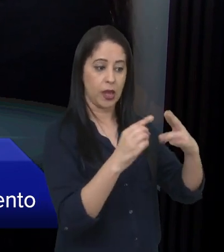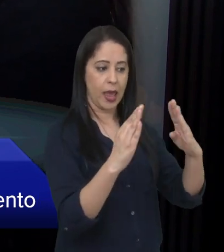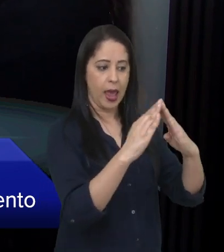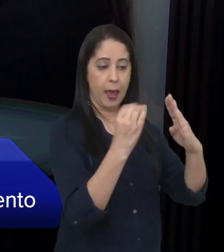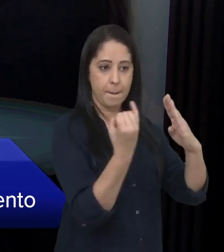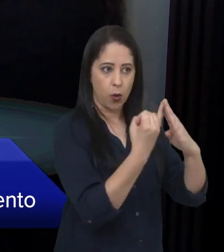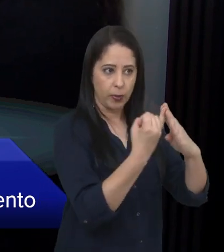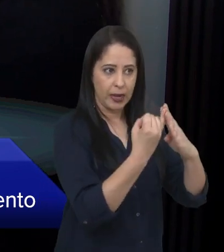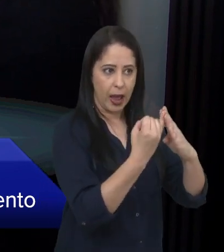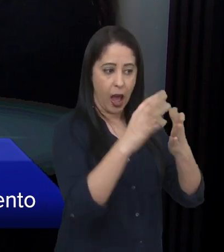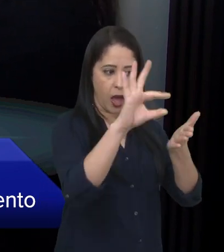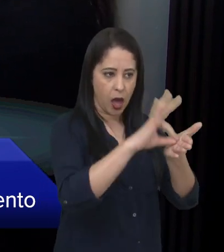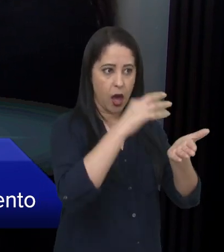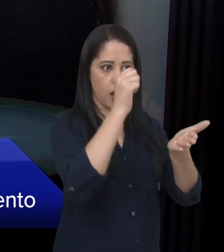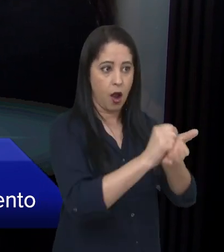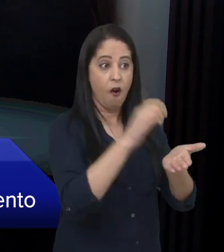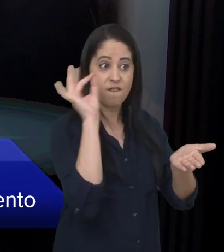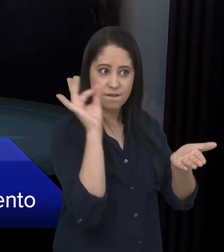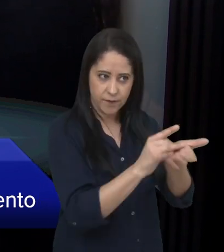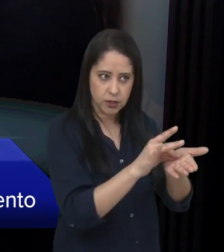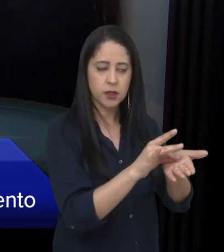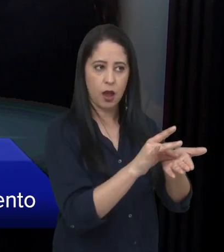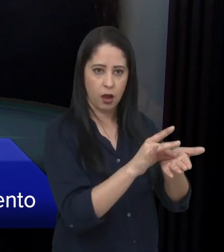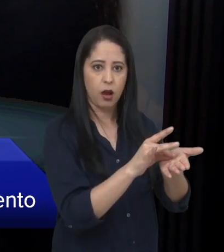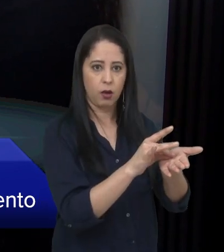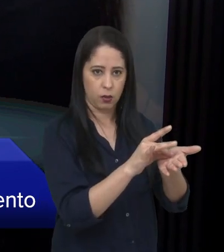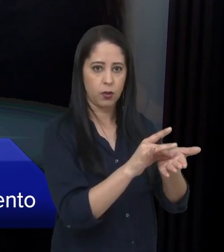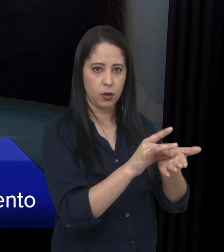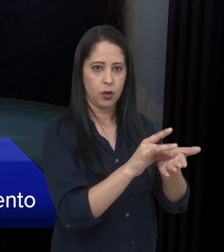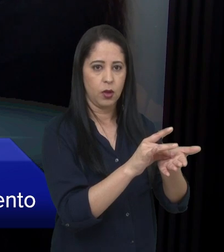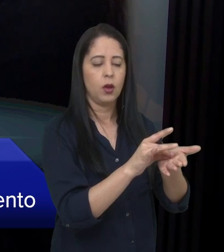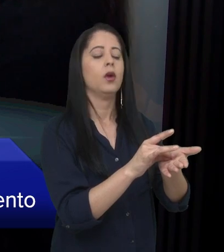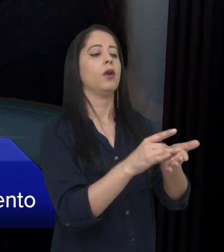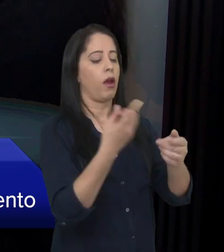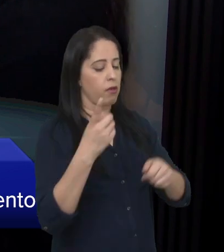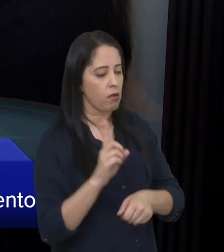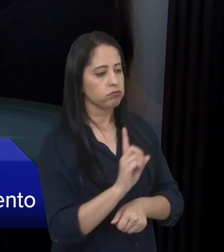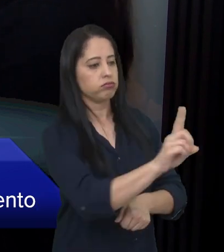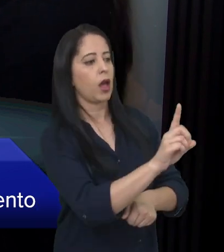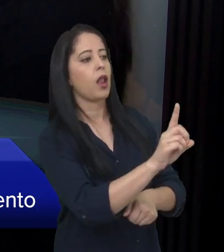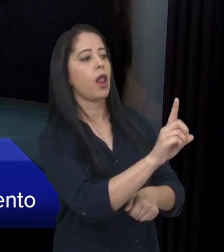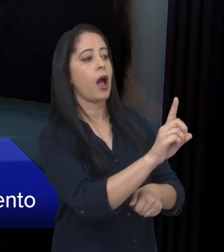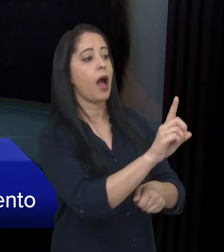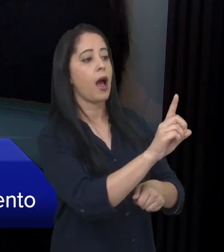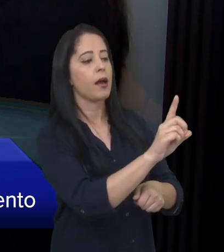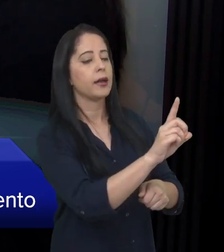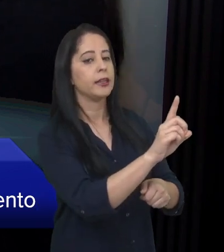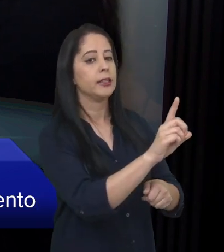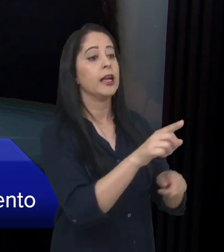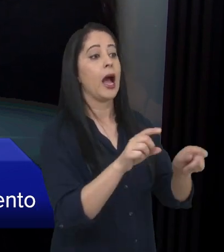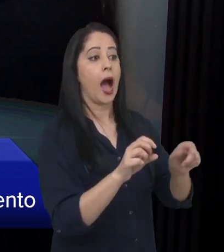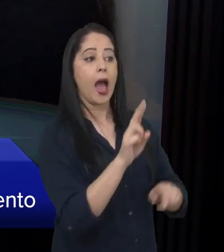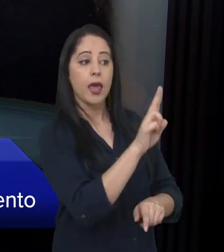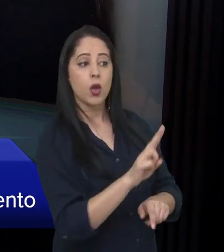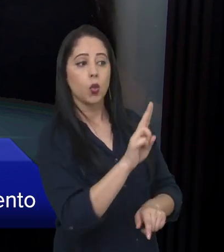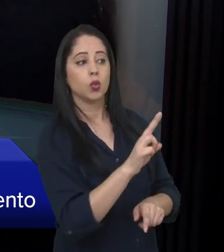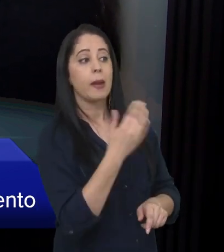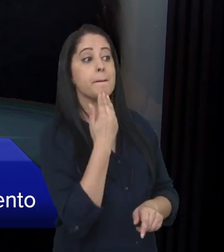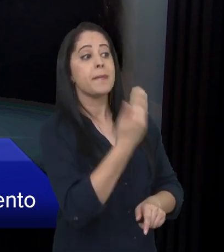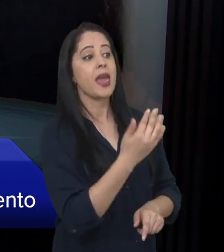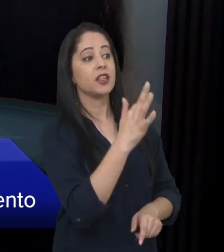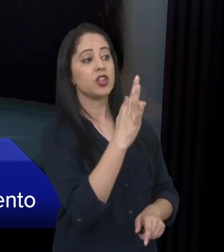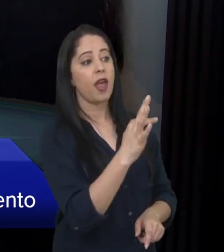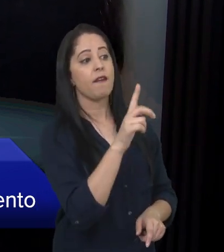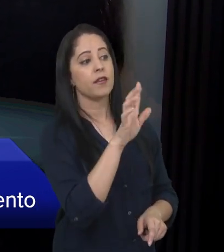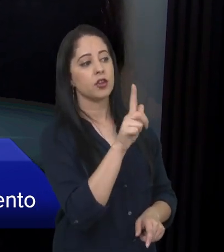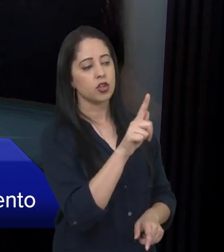procurar uma imobiliária credenciada né Para você fazer essa aquisição desse imóvel atrelando a utilização do